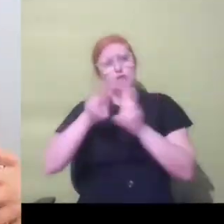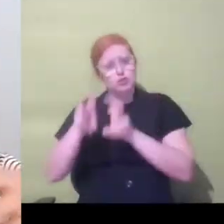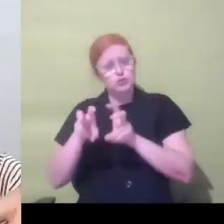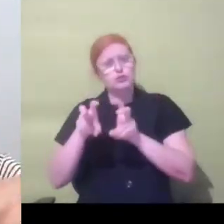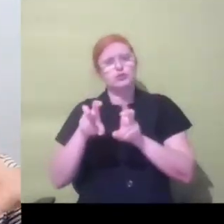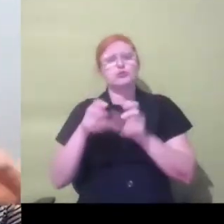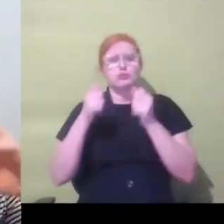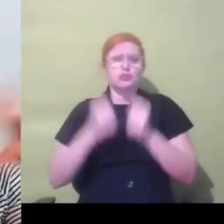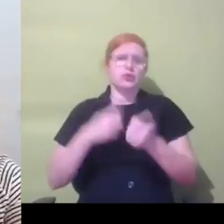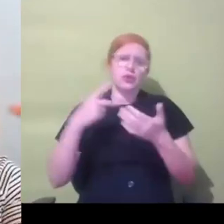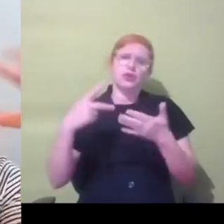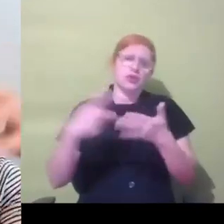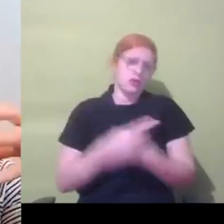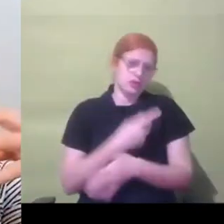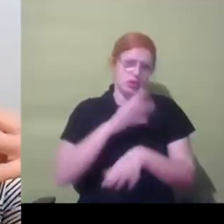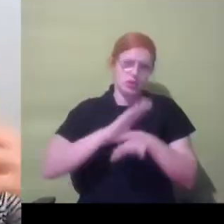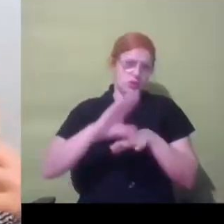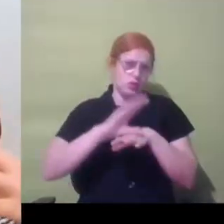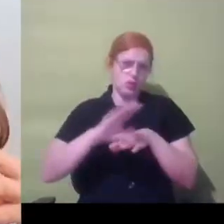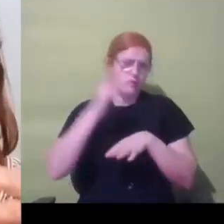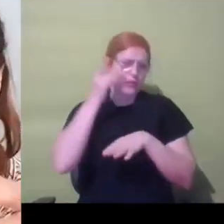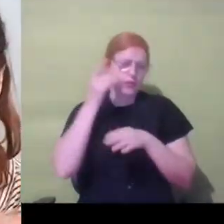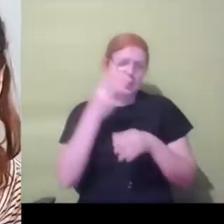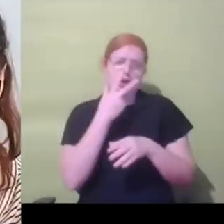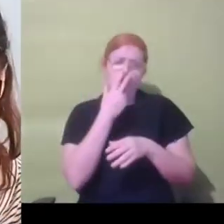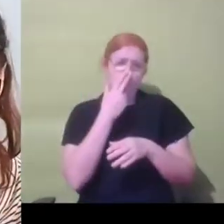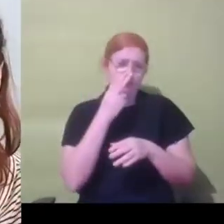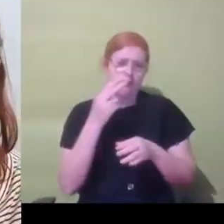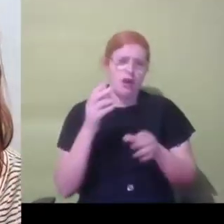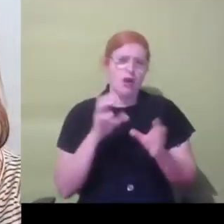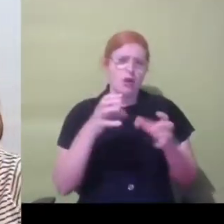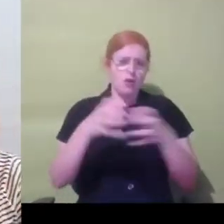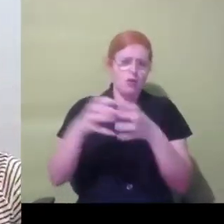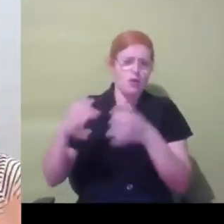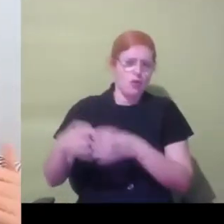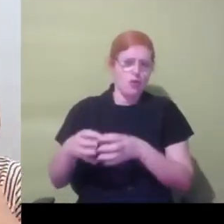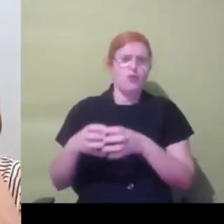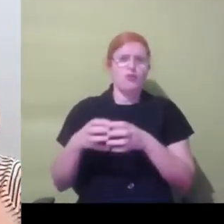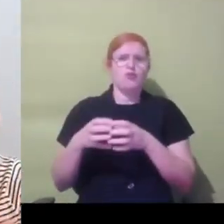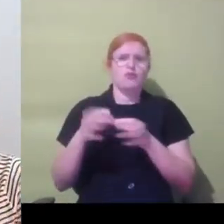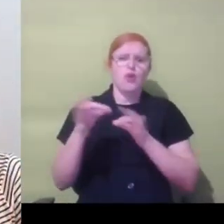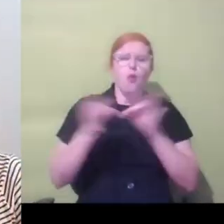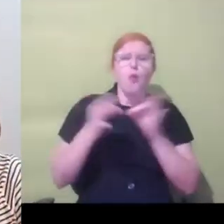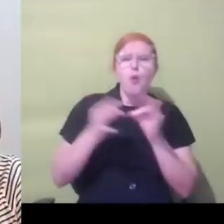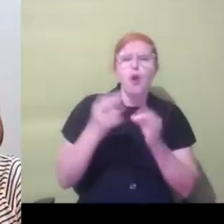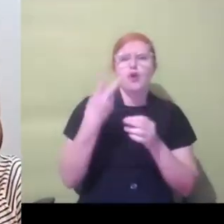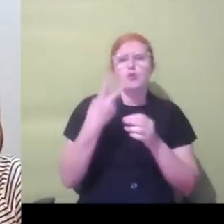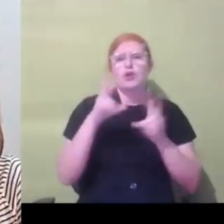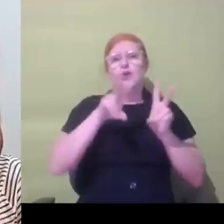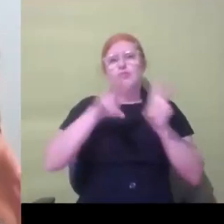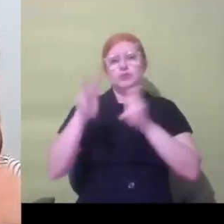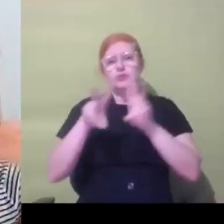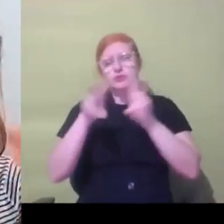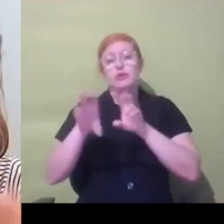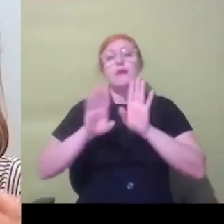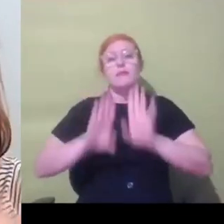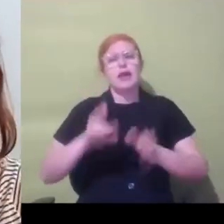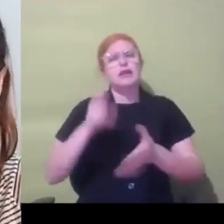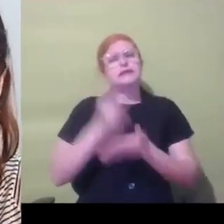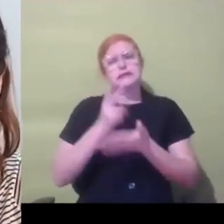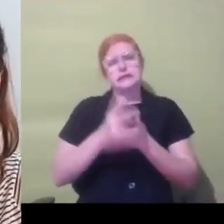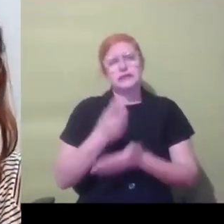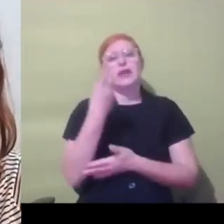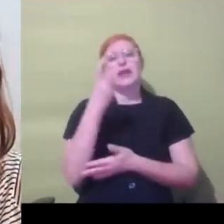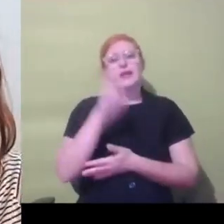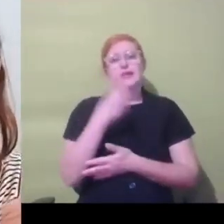isso acontecia. As pessoas faziam 2 trilhas em uma. Mas a nossa proposta é que seja sequencial. A cada 15 dias entra